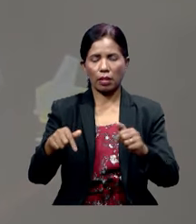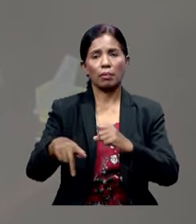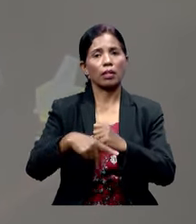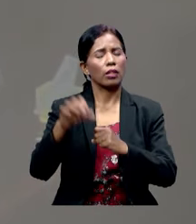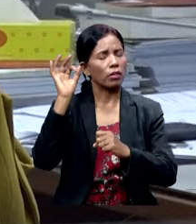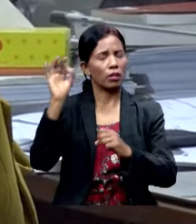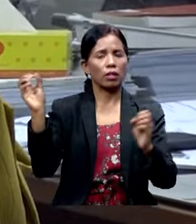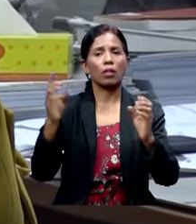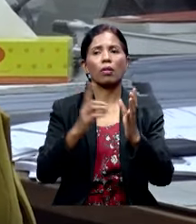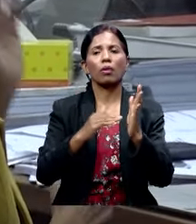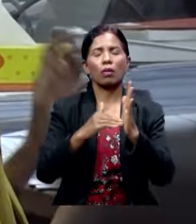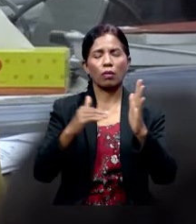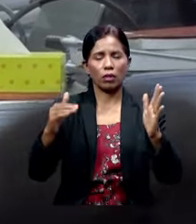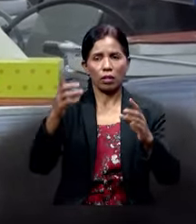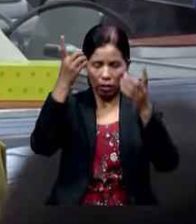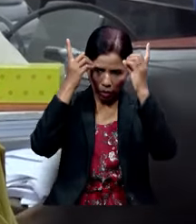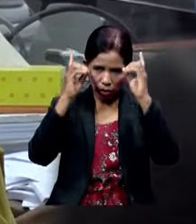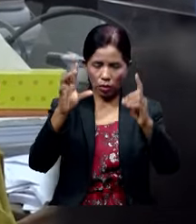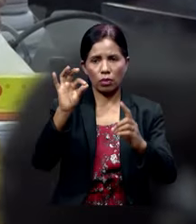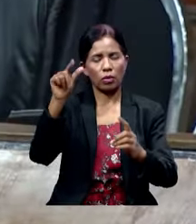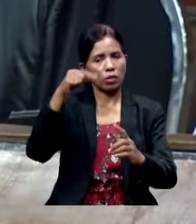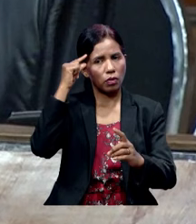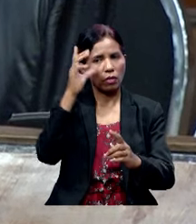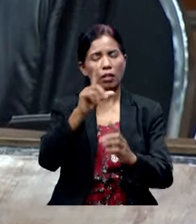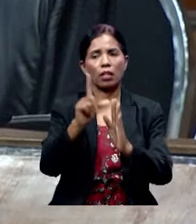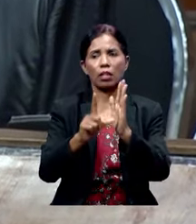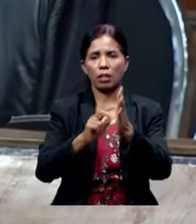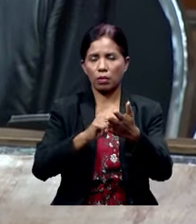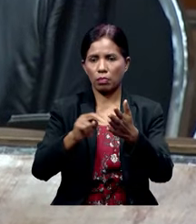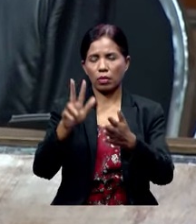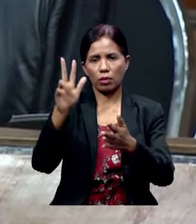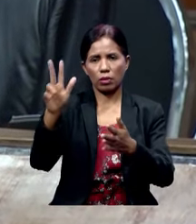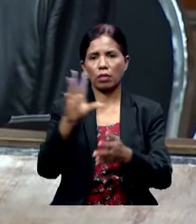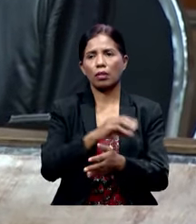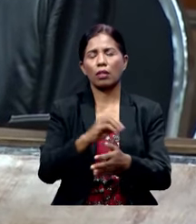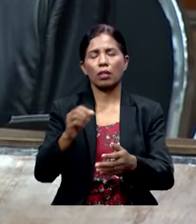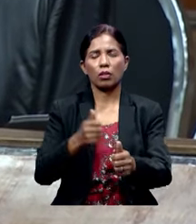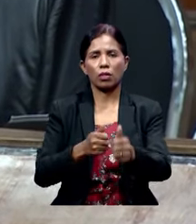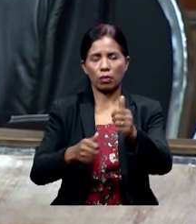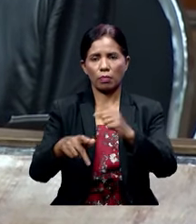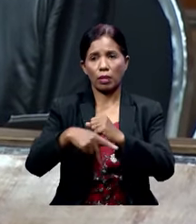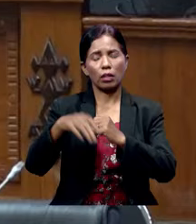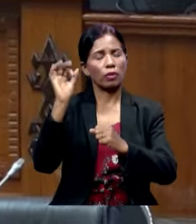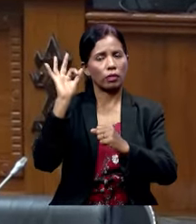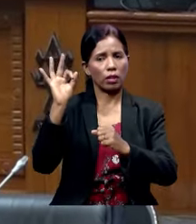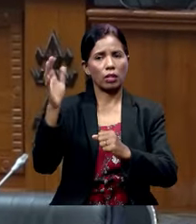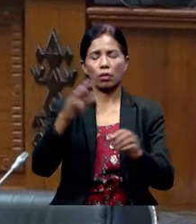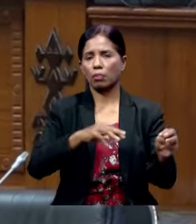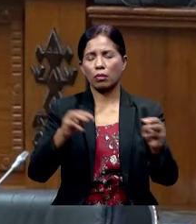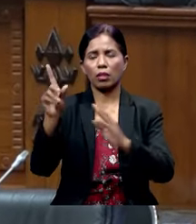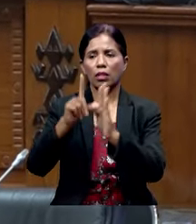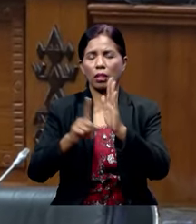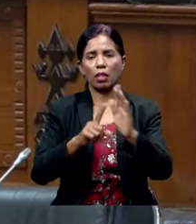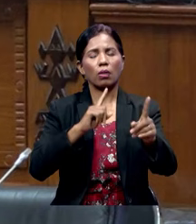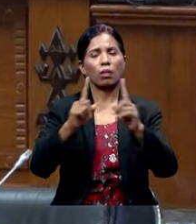no kontra disijang nono guvernu ba alterasang lei numero tolu barang ruasam resinghat tambah tuir Fratelin antes halo alterasang la konsulta